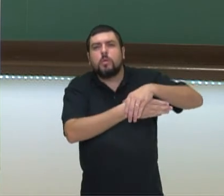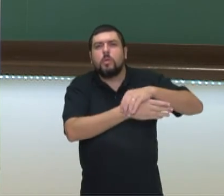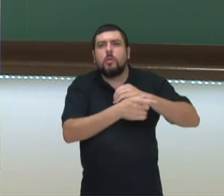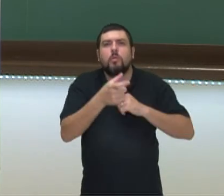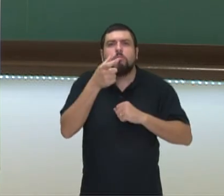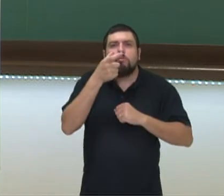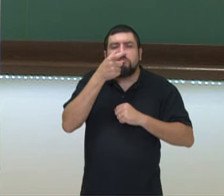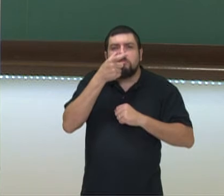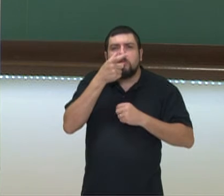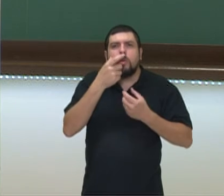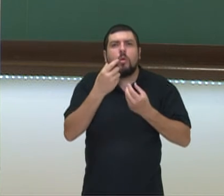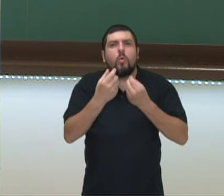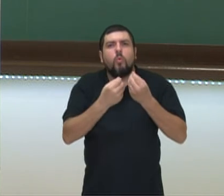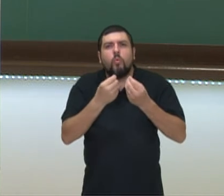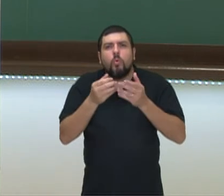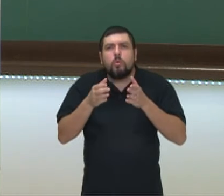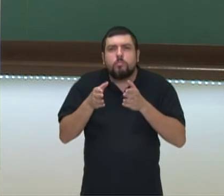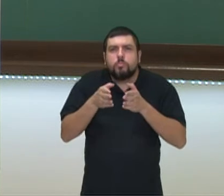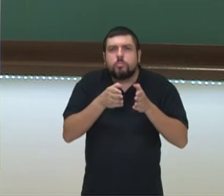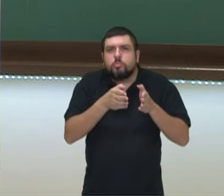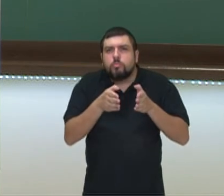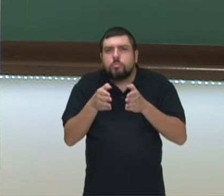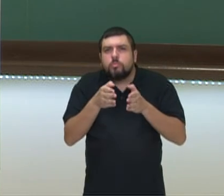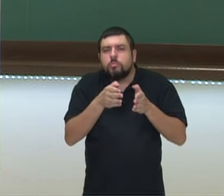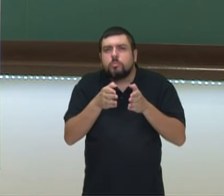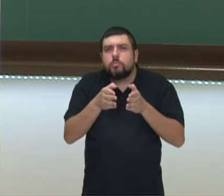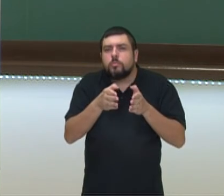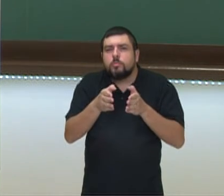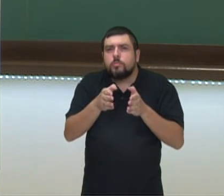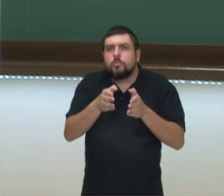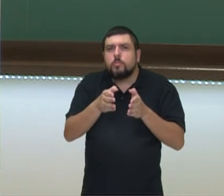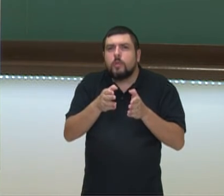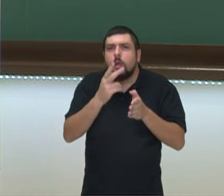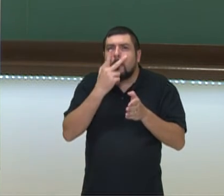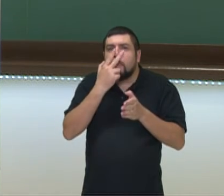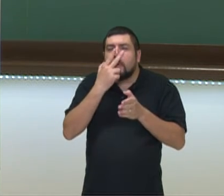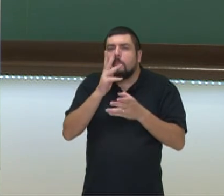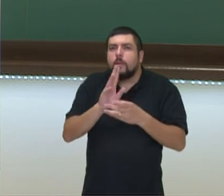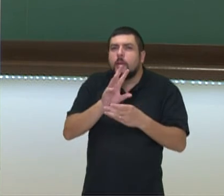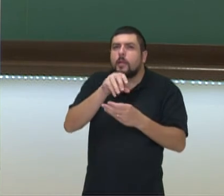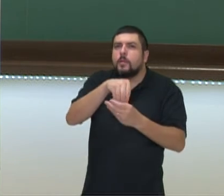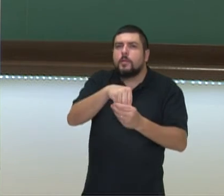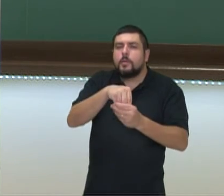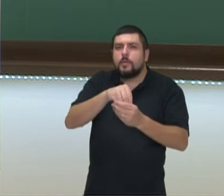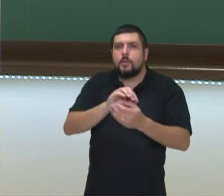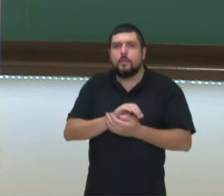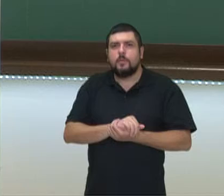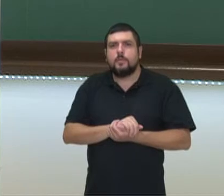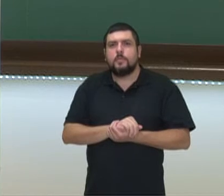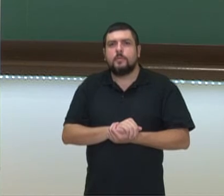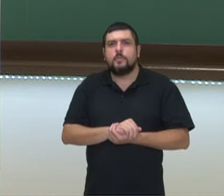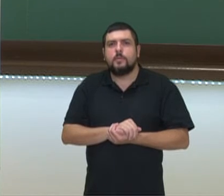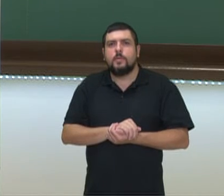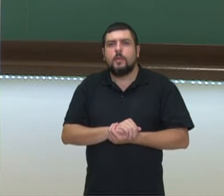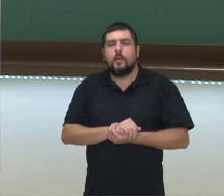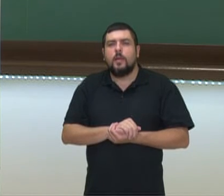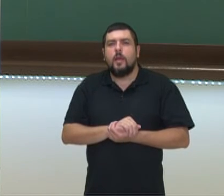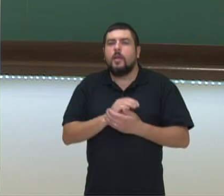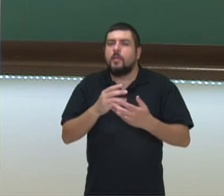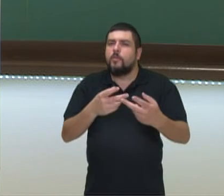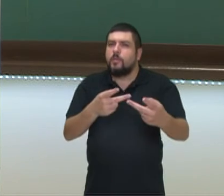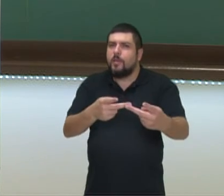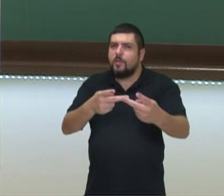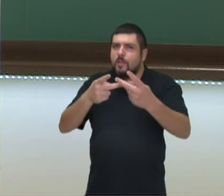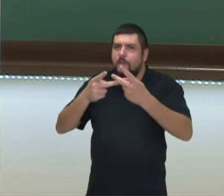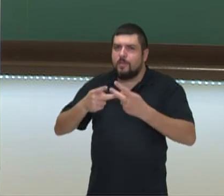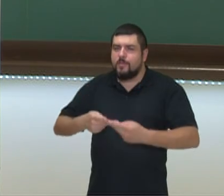de cavernas de Chavaux, aí um dos maiores sítios arqueológicos de arte rupestre do mundo. Fica o convite para a gente